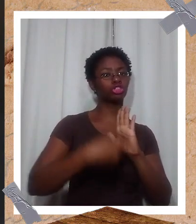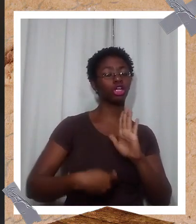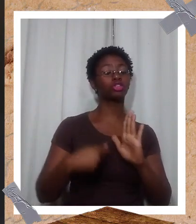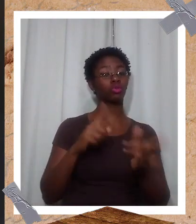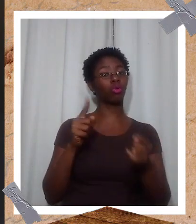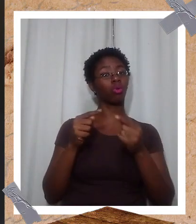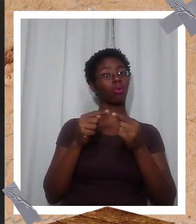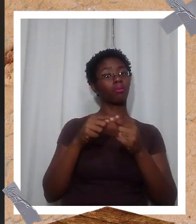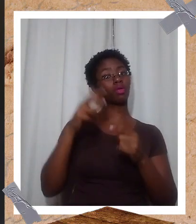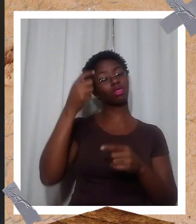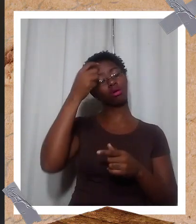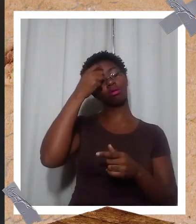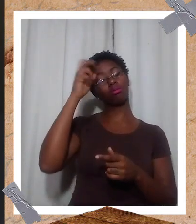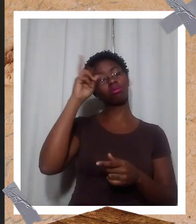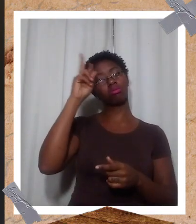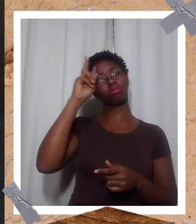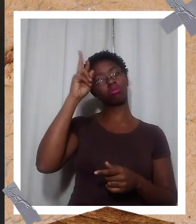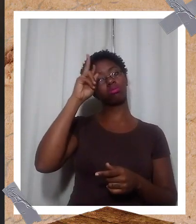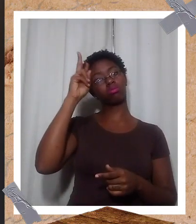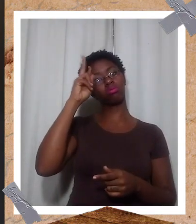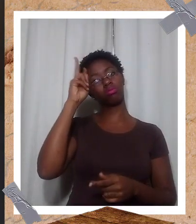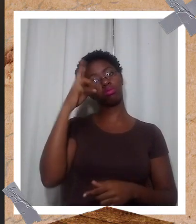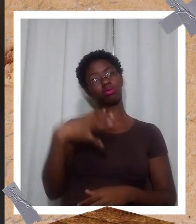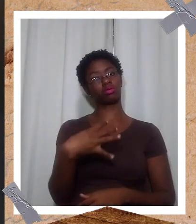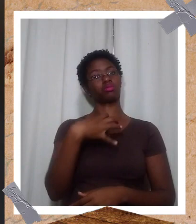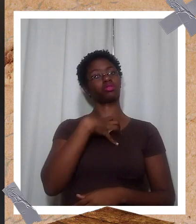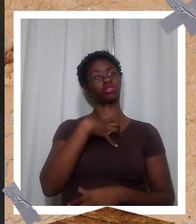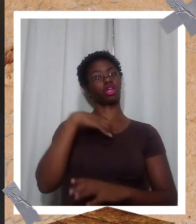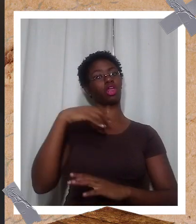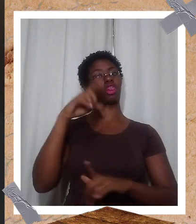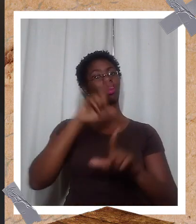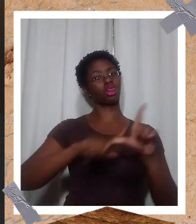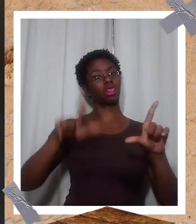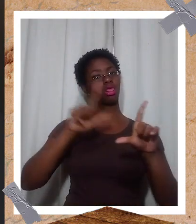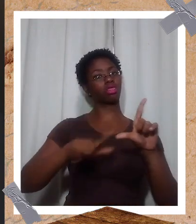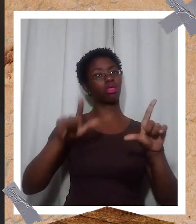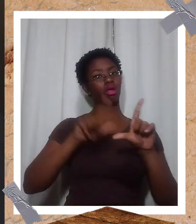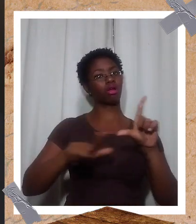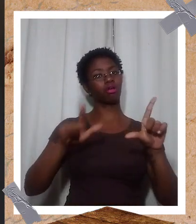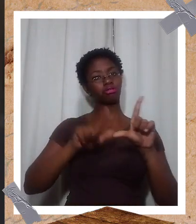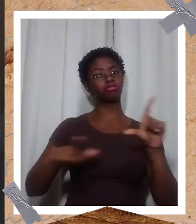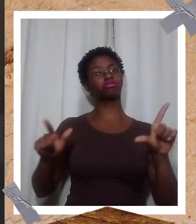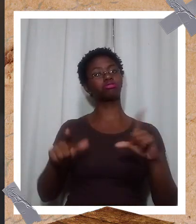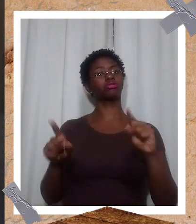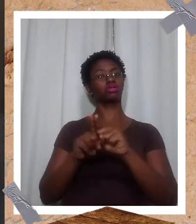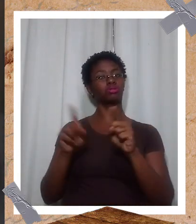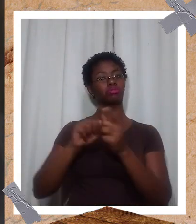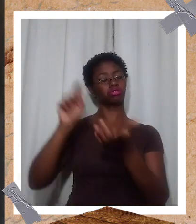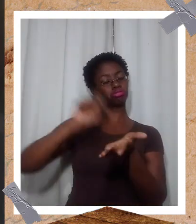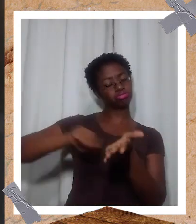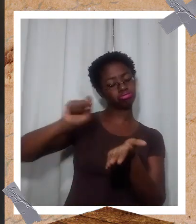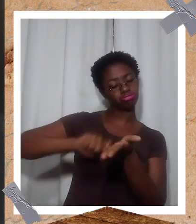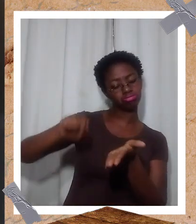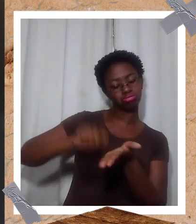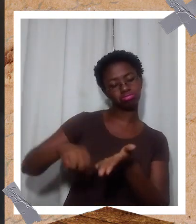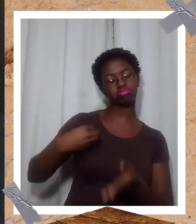afetiva, né? A partir da literatura periférica, a partir da escrevivência, né? Da famosa